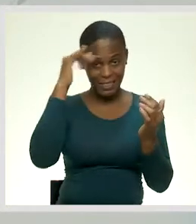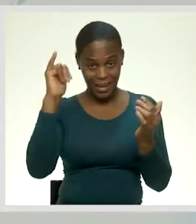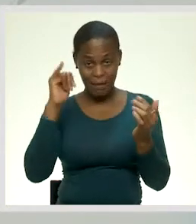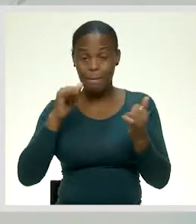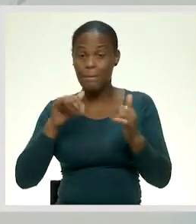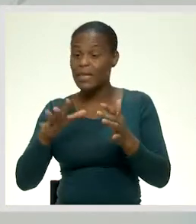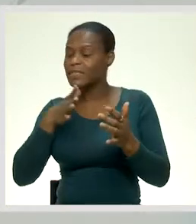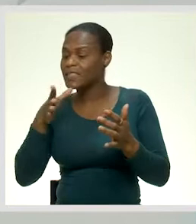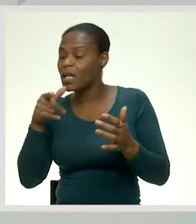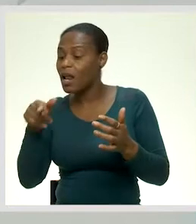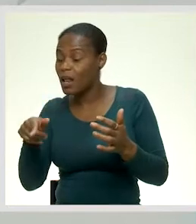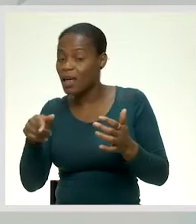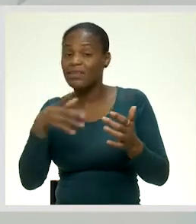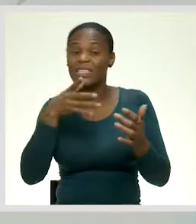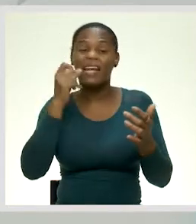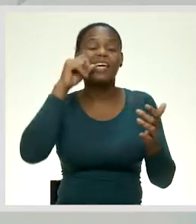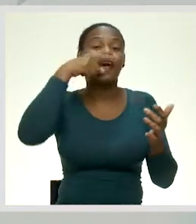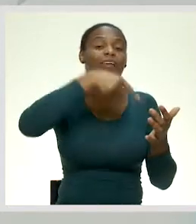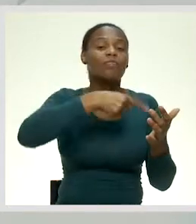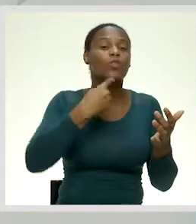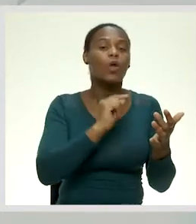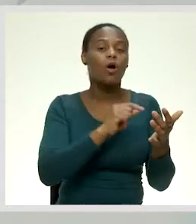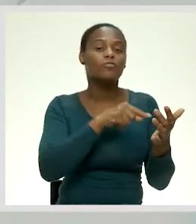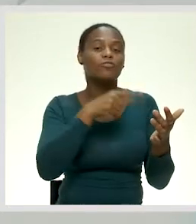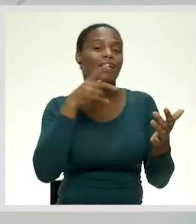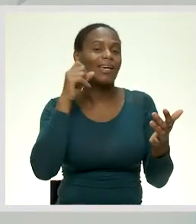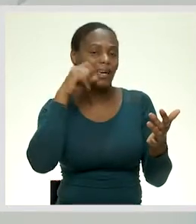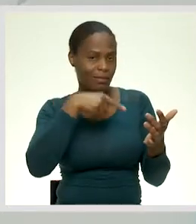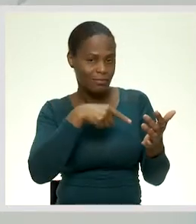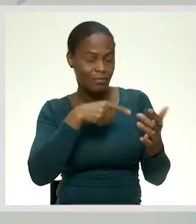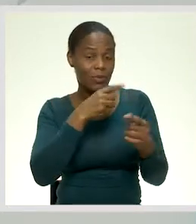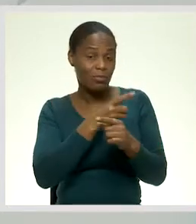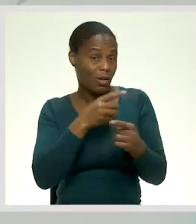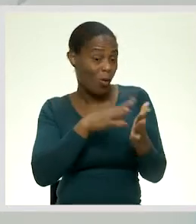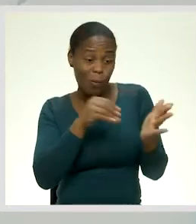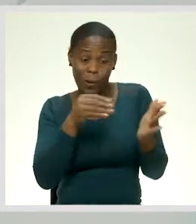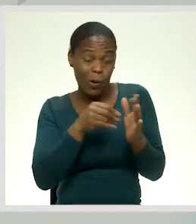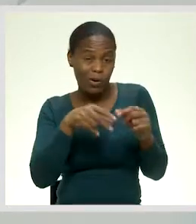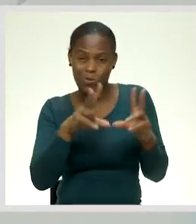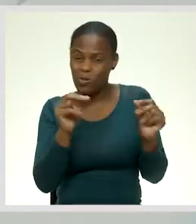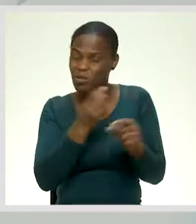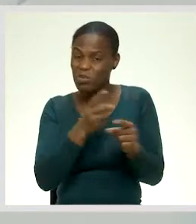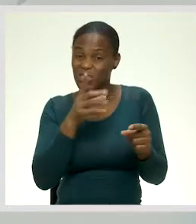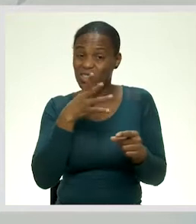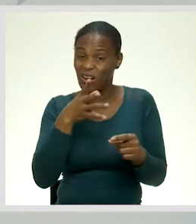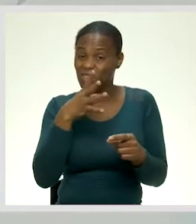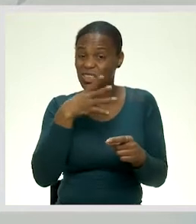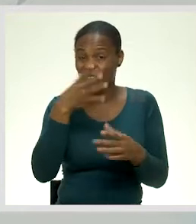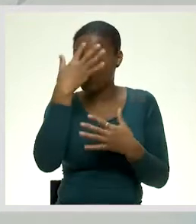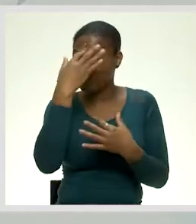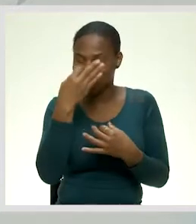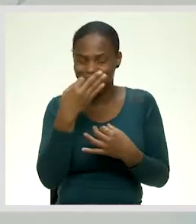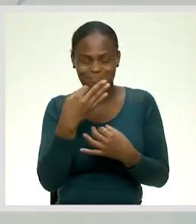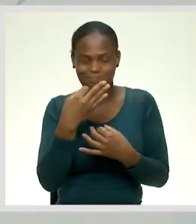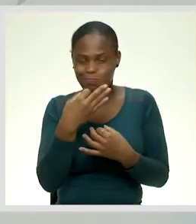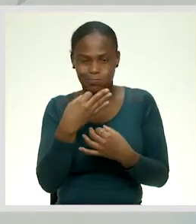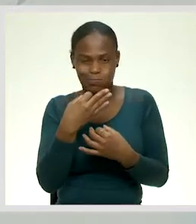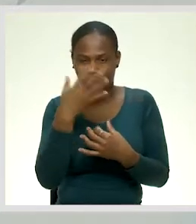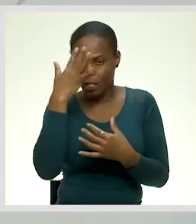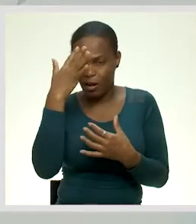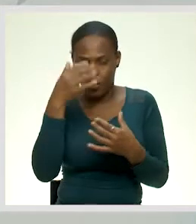de citação, não esquecer nunca, porque senão seremos acusados de desonestidade intelectual. Podemos pesquisar,